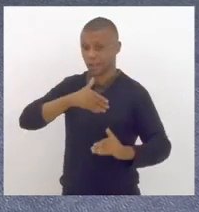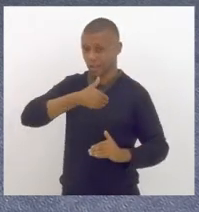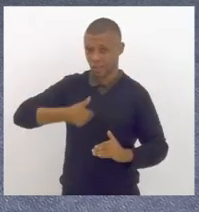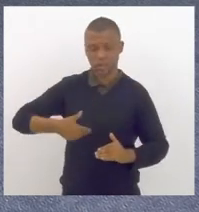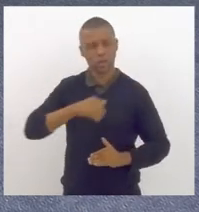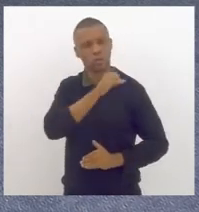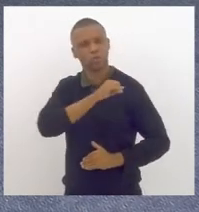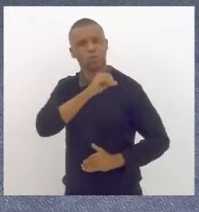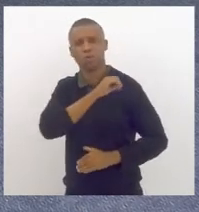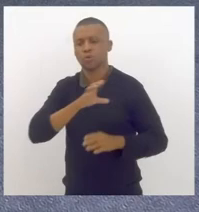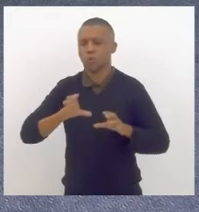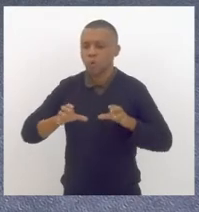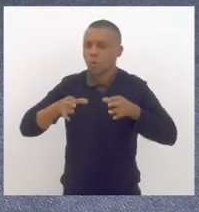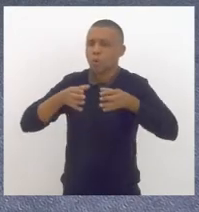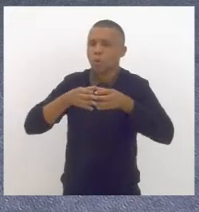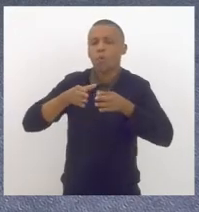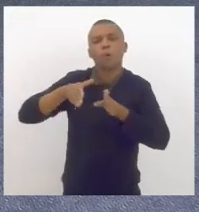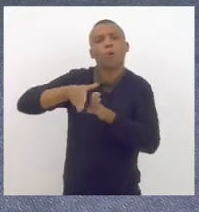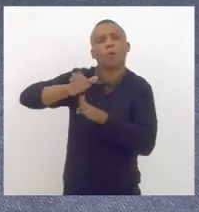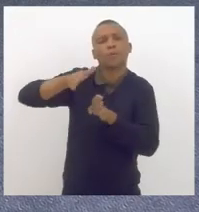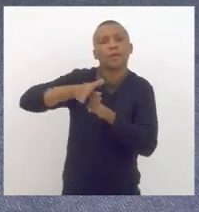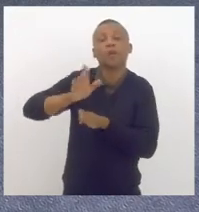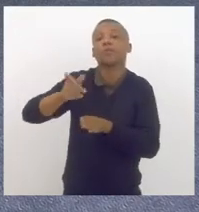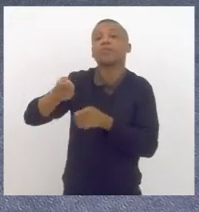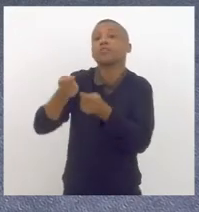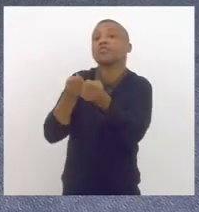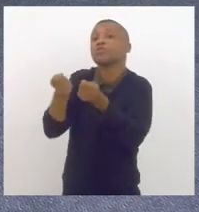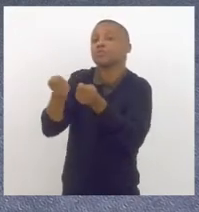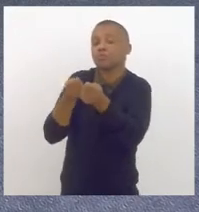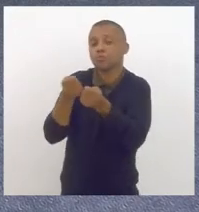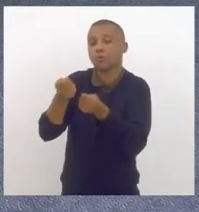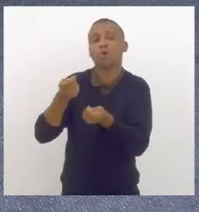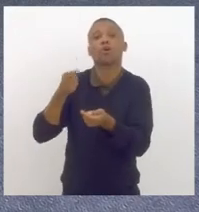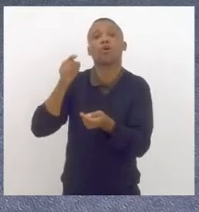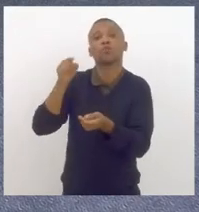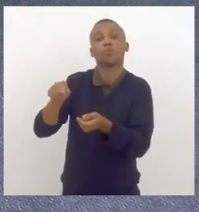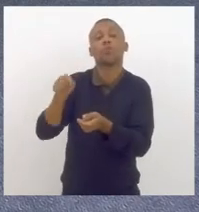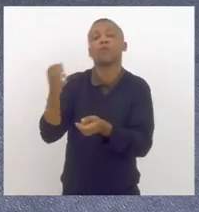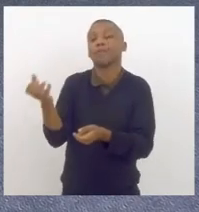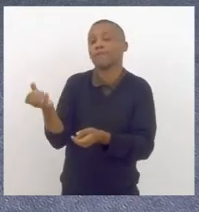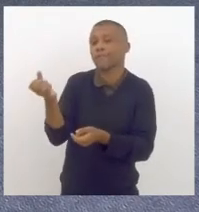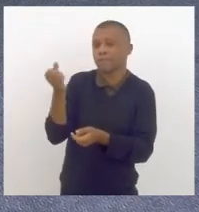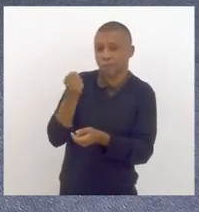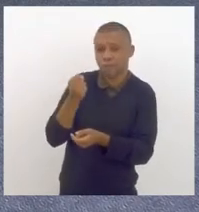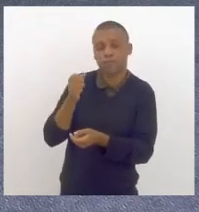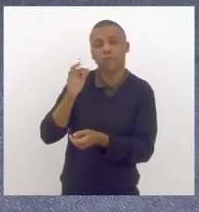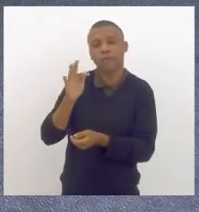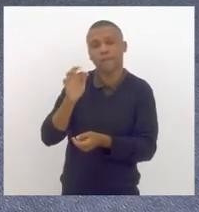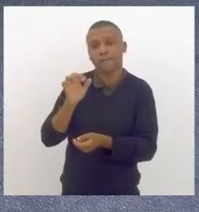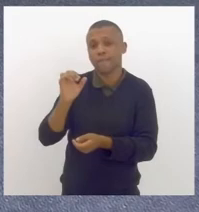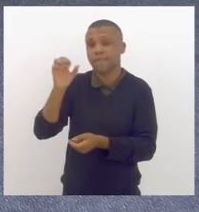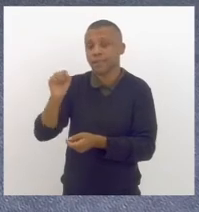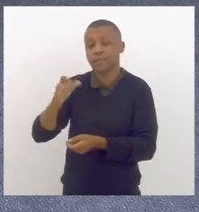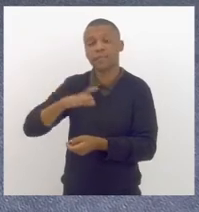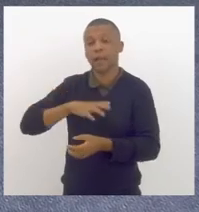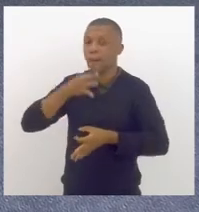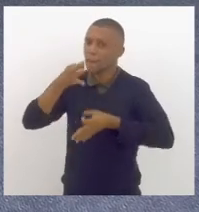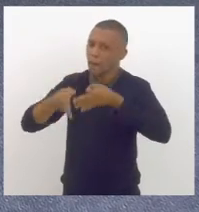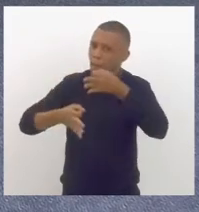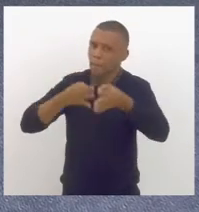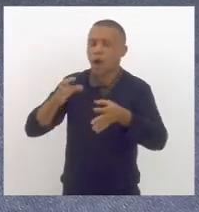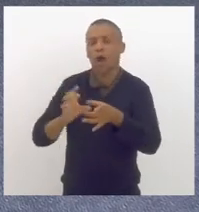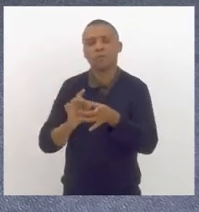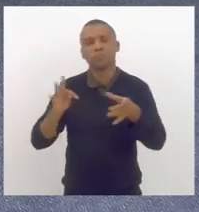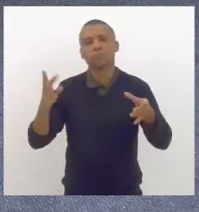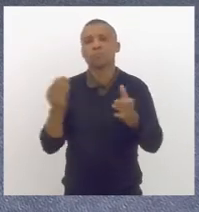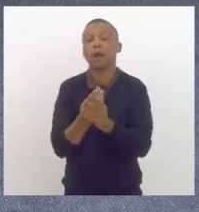conselho gestor do Fundo Estadual de Habitação de Interesse Social que tenha participação democrática e representação da